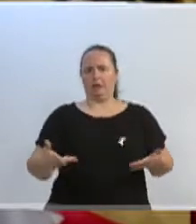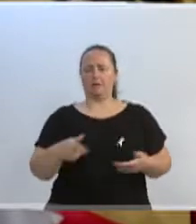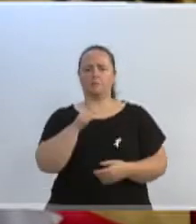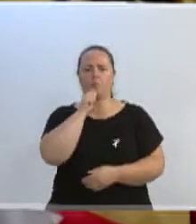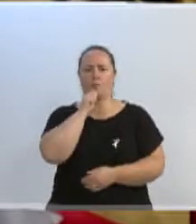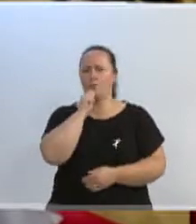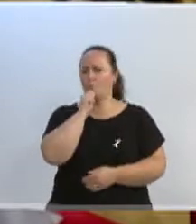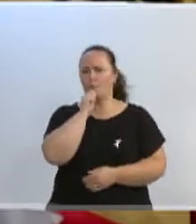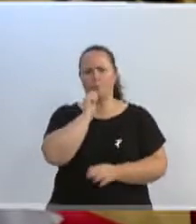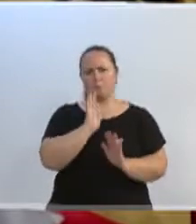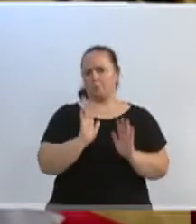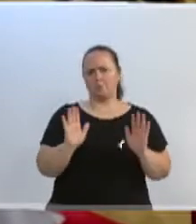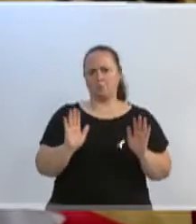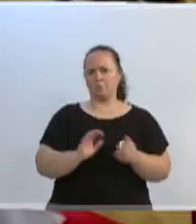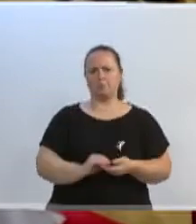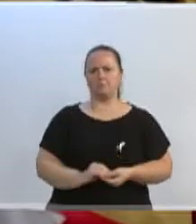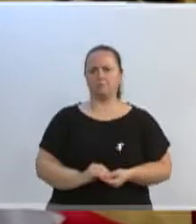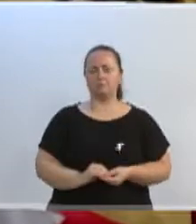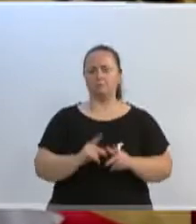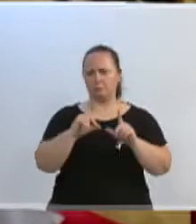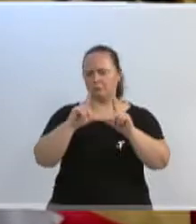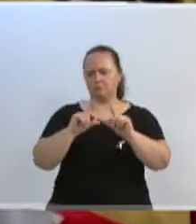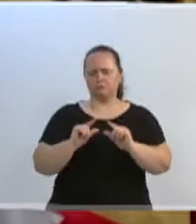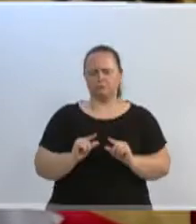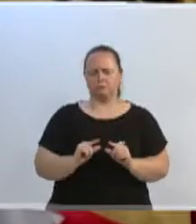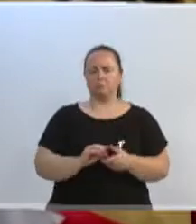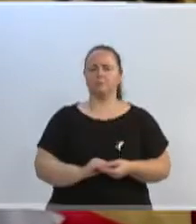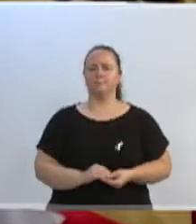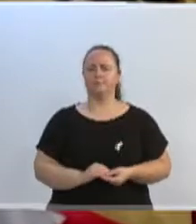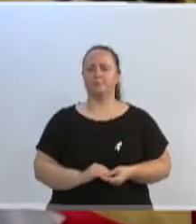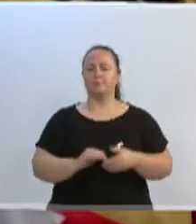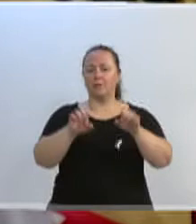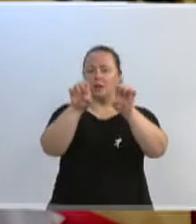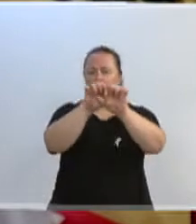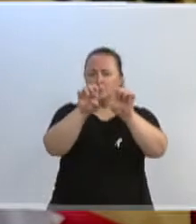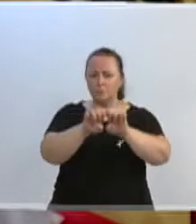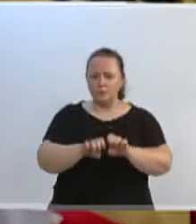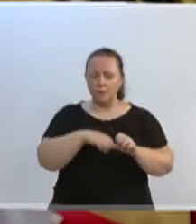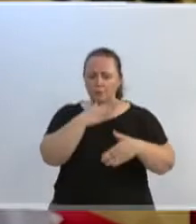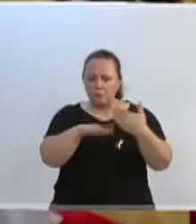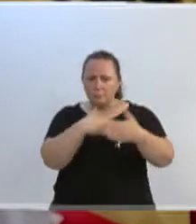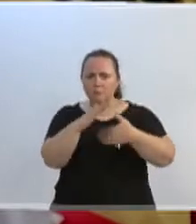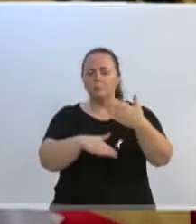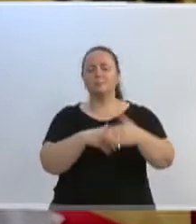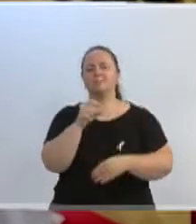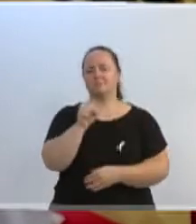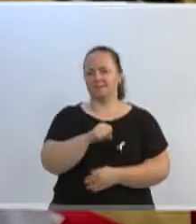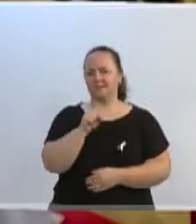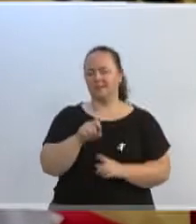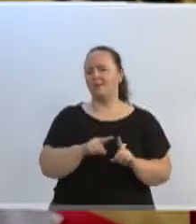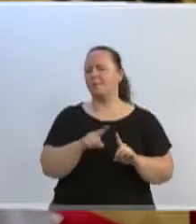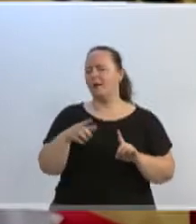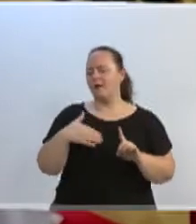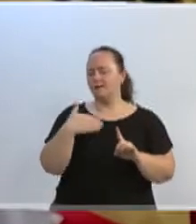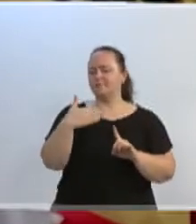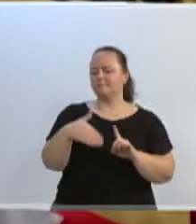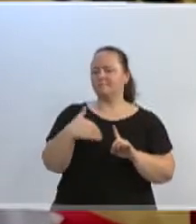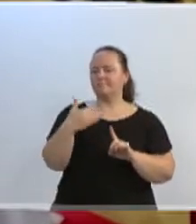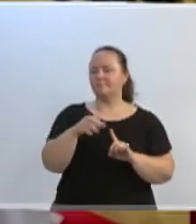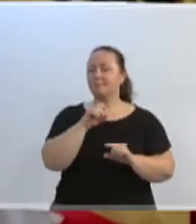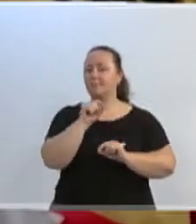bem menor do que nós imaginamos. Questões estruturais é importante, nós temos que avançar, mas vai avançar quando mais pessoas